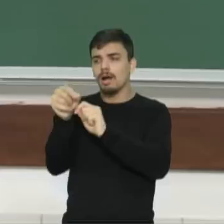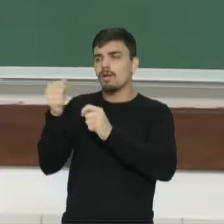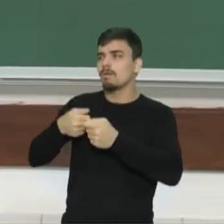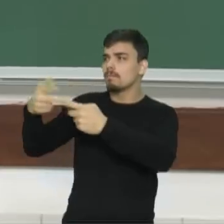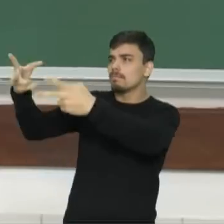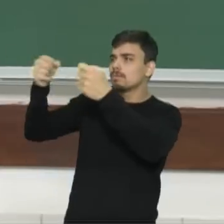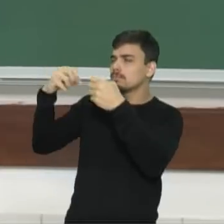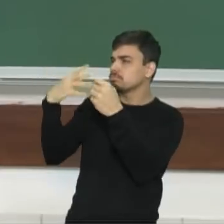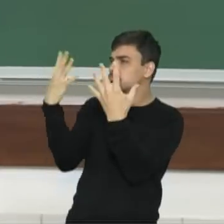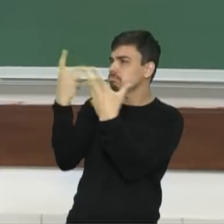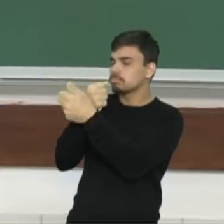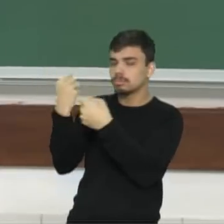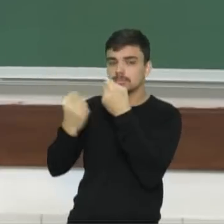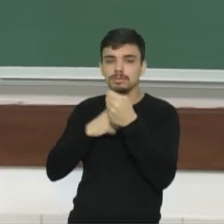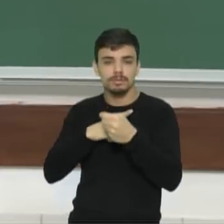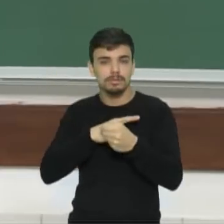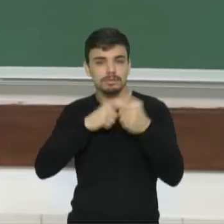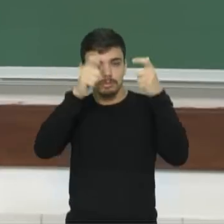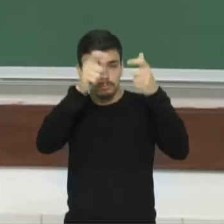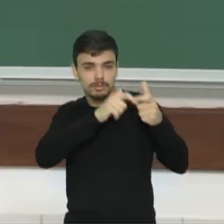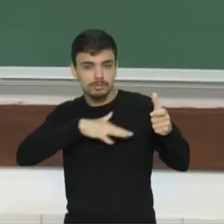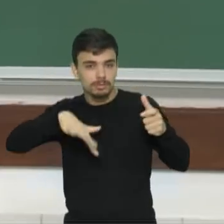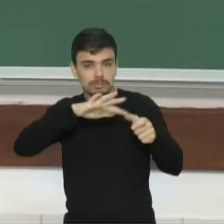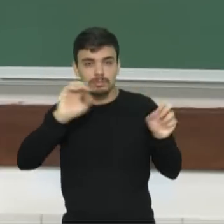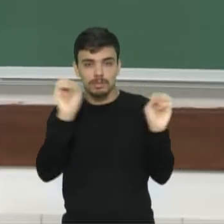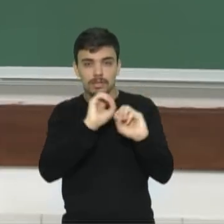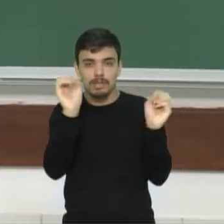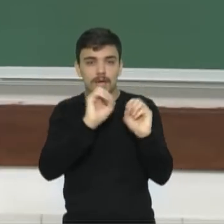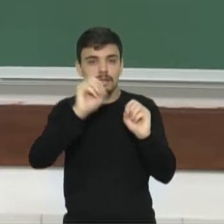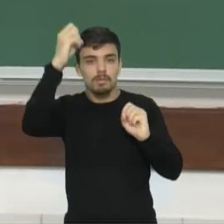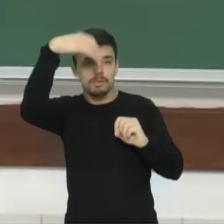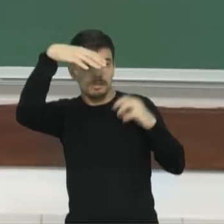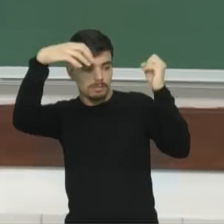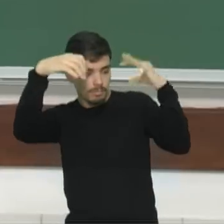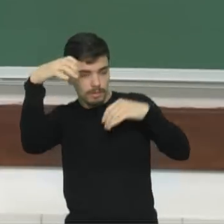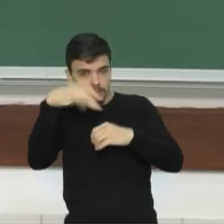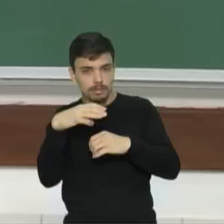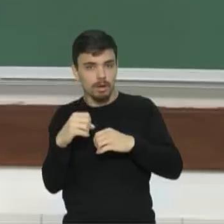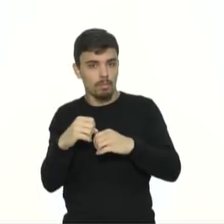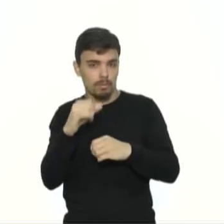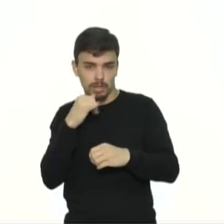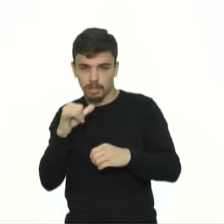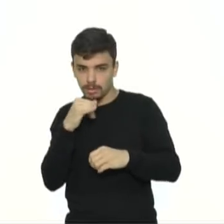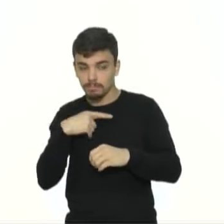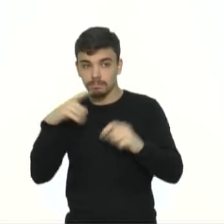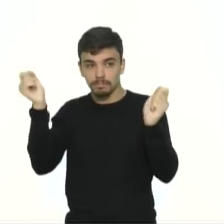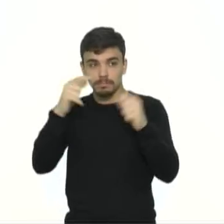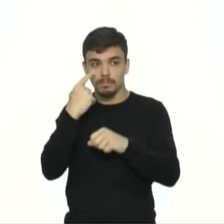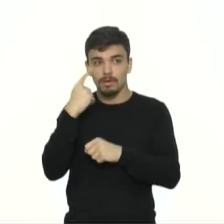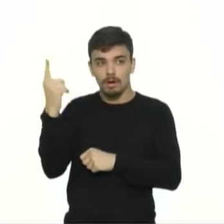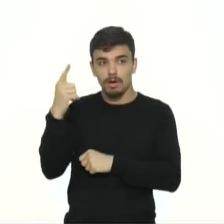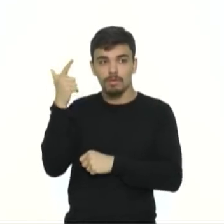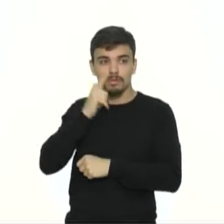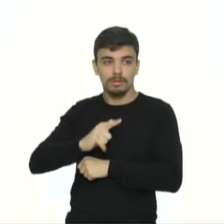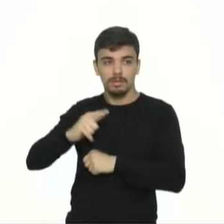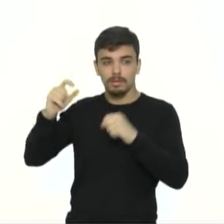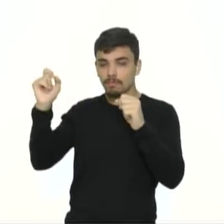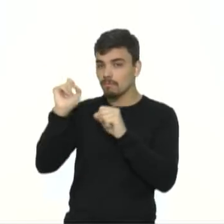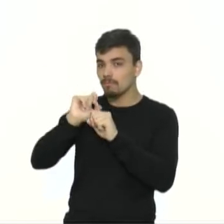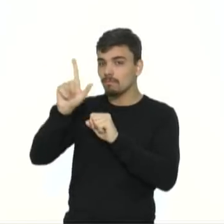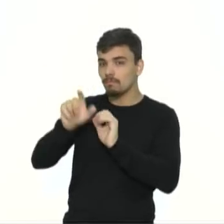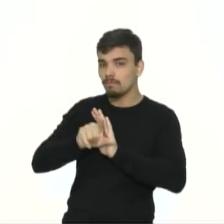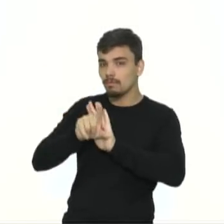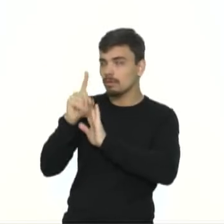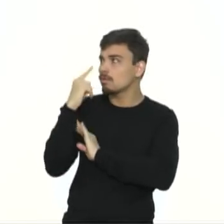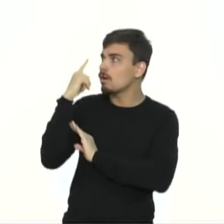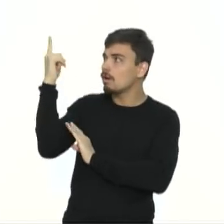tem uma região que não tem iluminação artificial na praia. E olha só a foto que eu consegui. Maravilhosa superlua com o mar